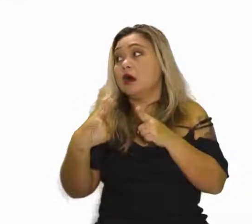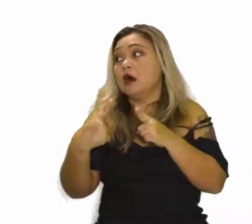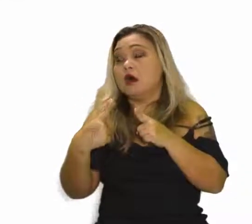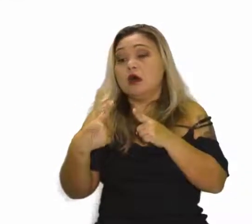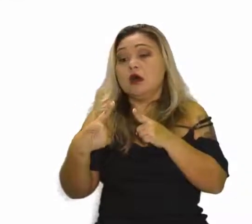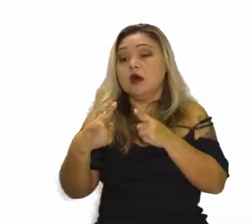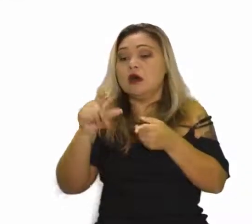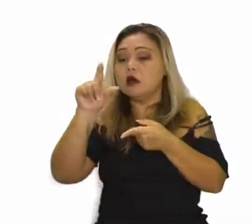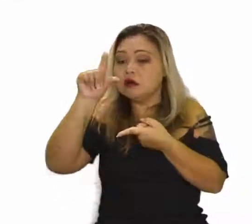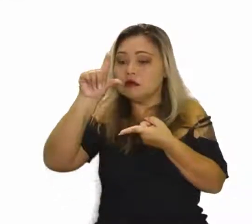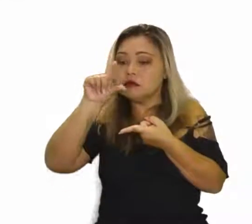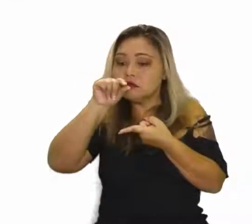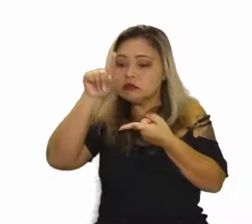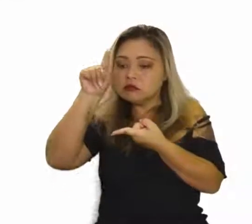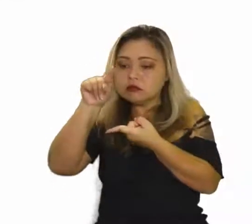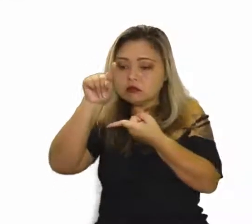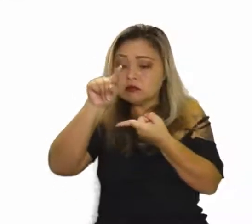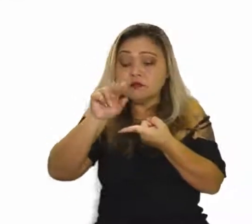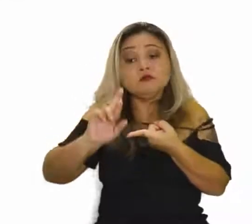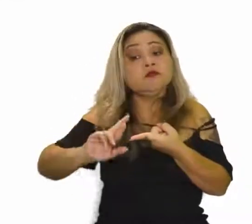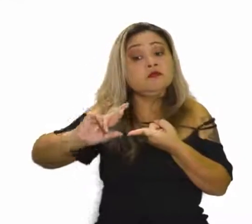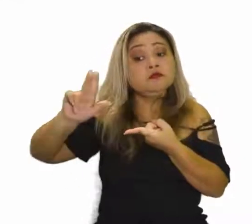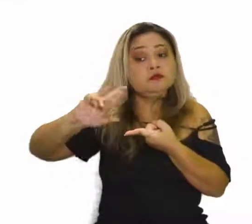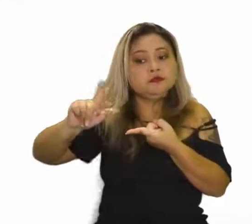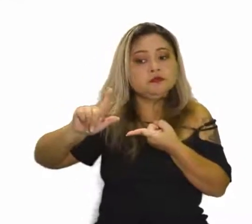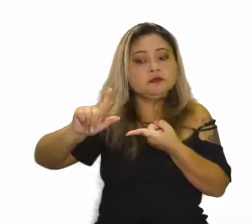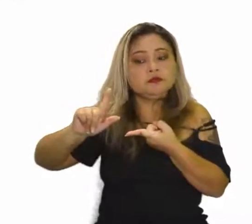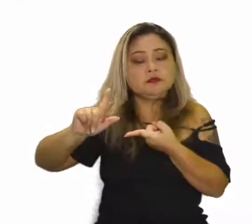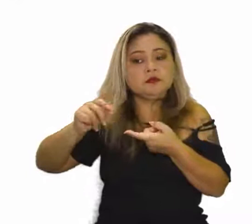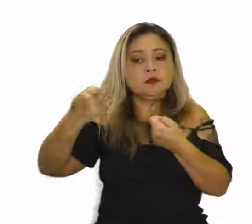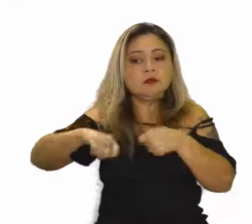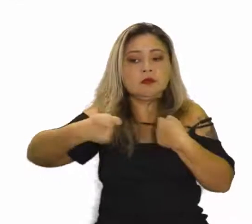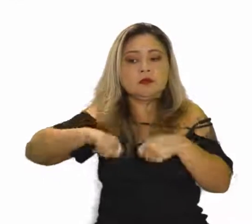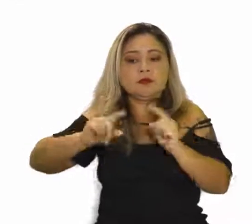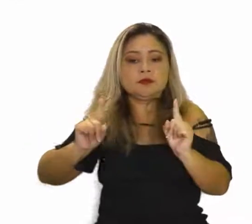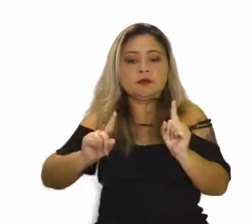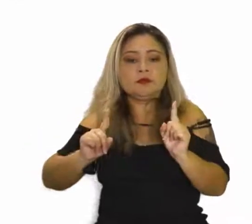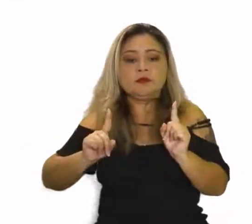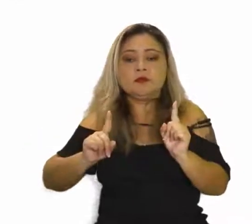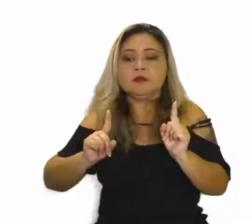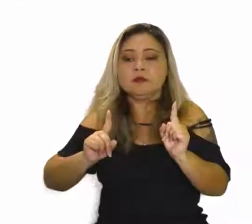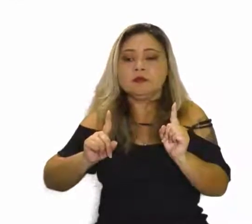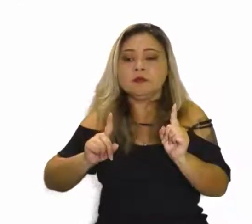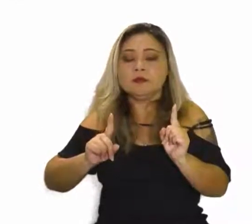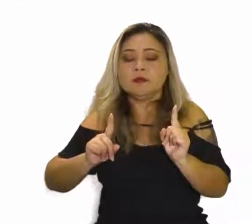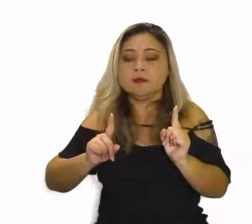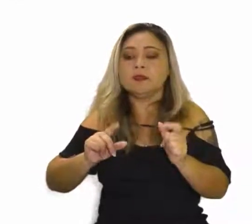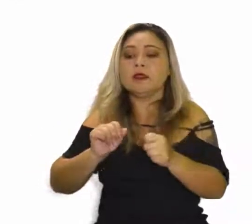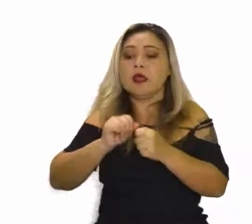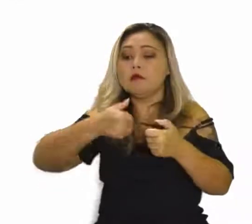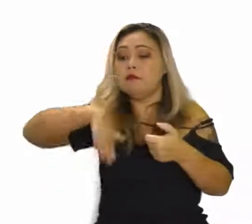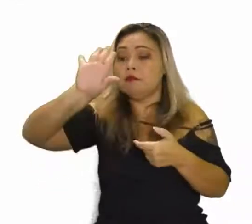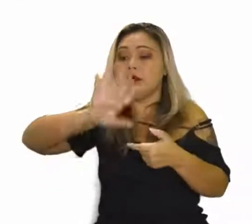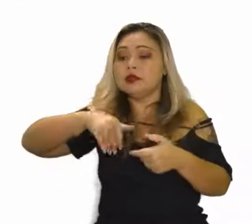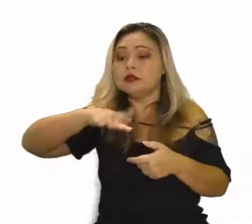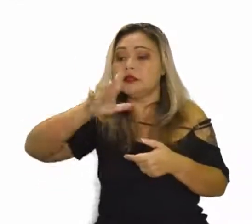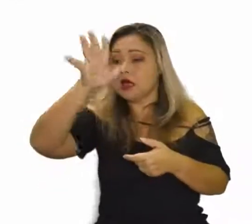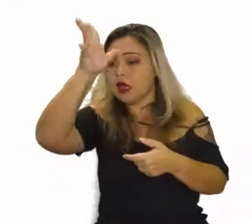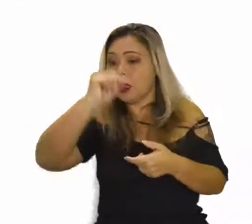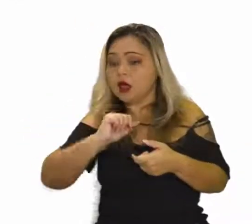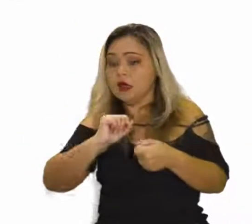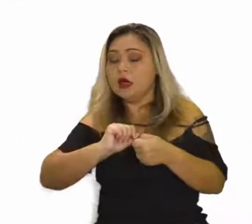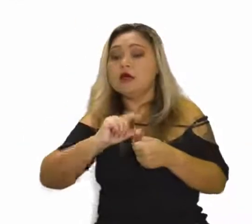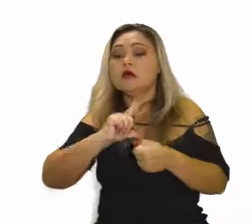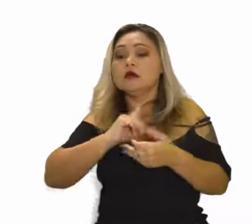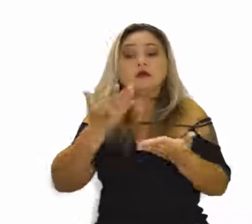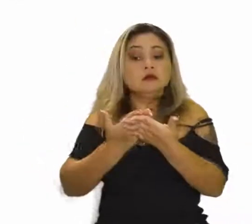com a codorna de uma outra forma, mas não tem necessidade. Porque ela produz mais que a galinha, mas tem